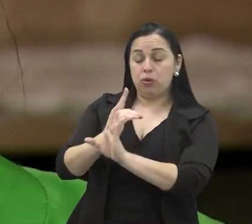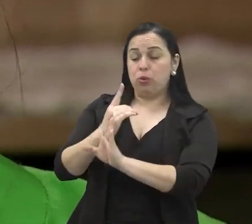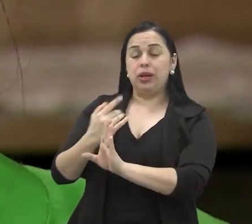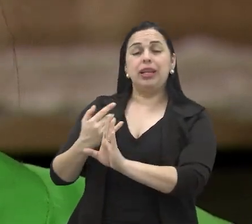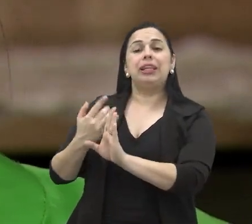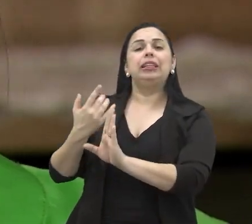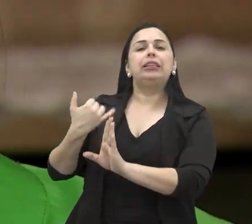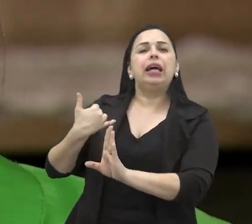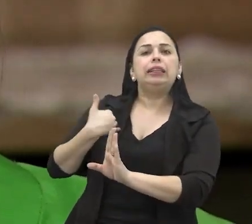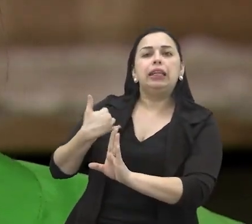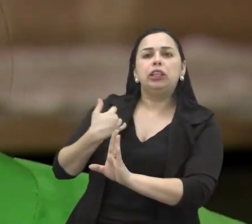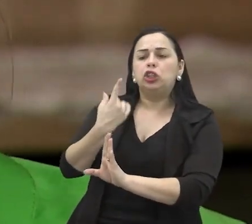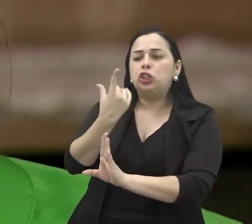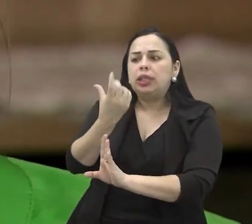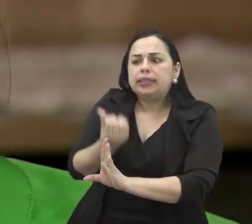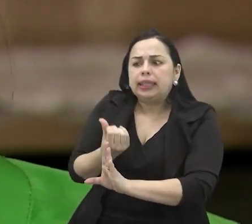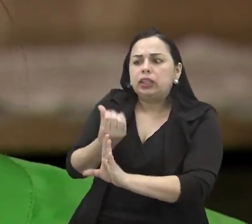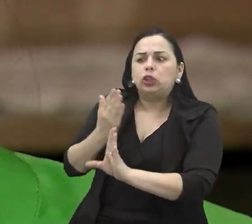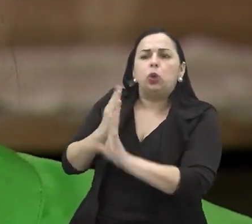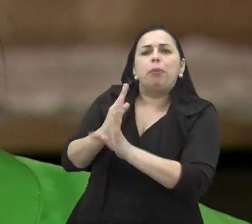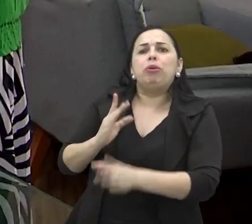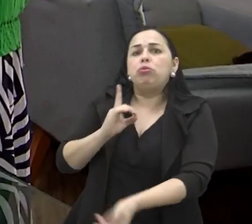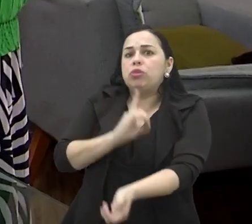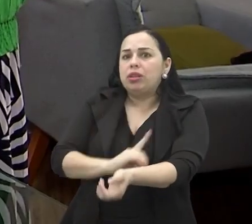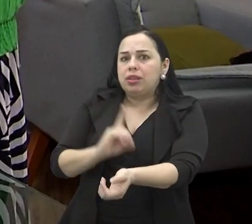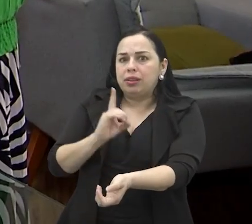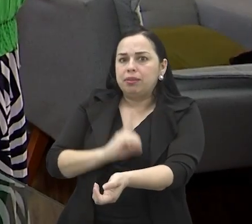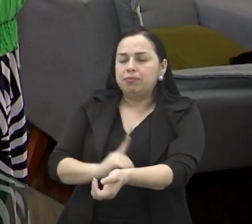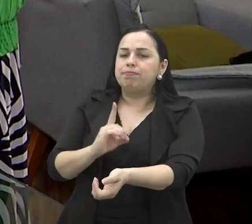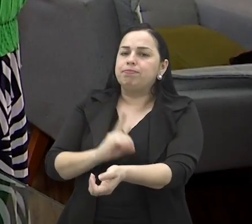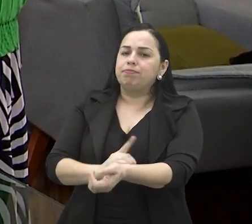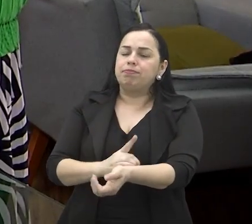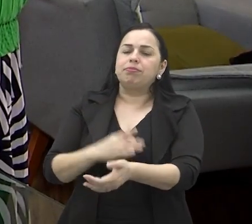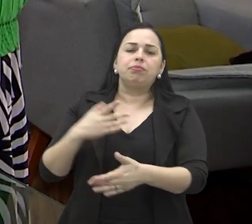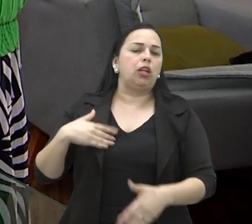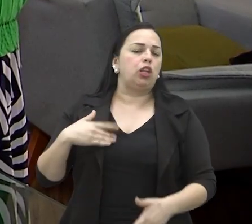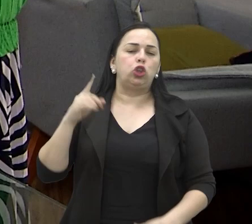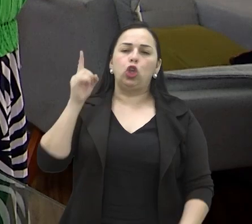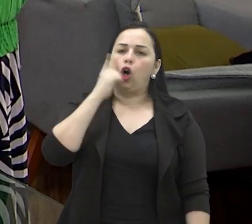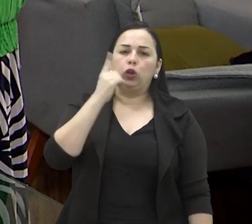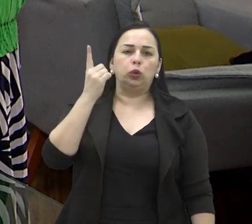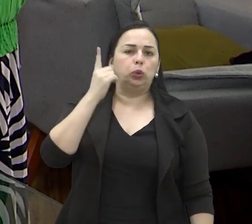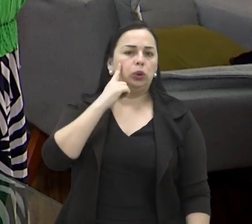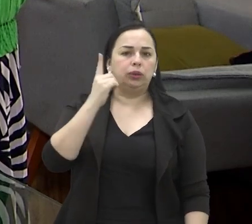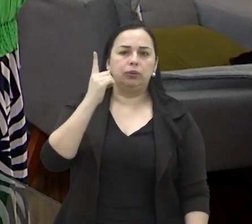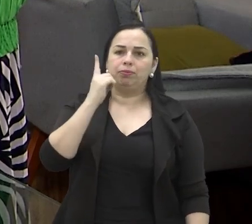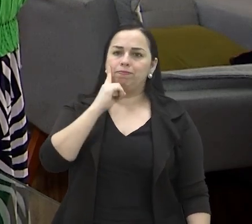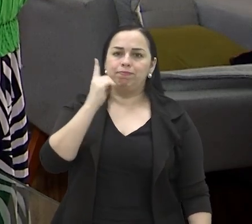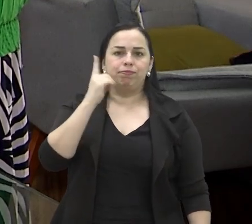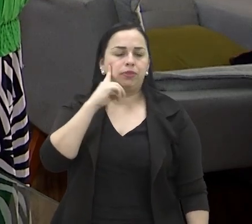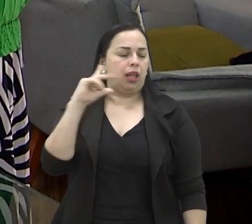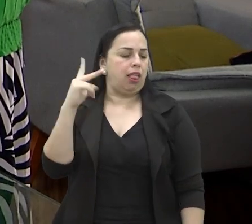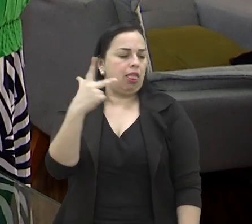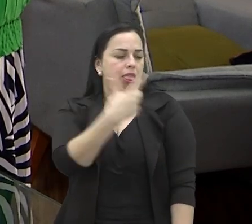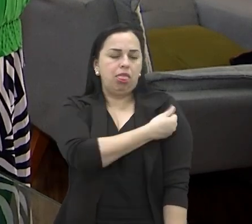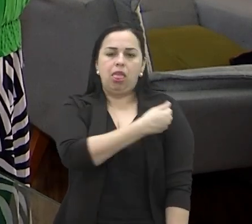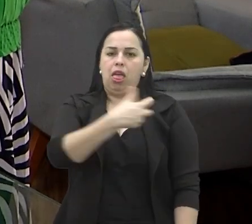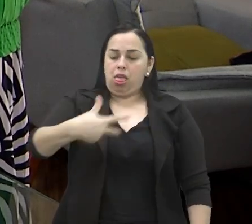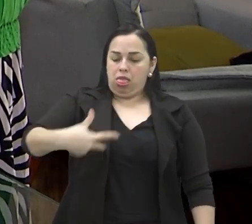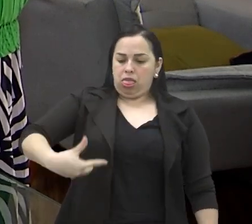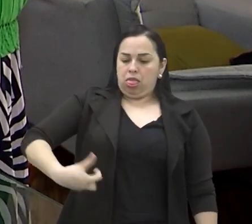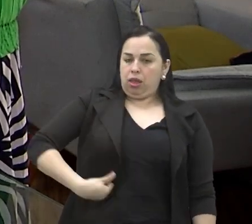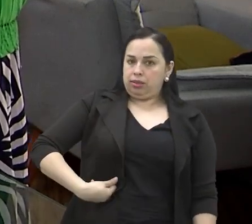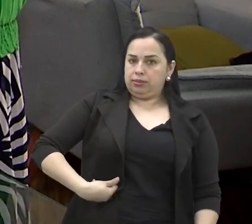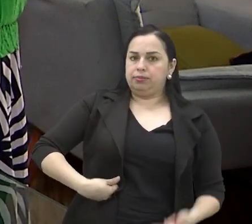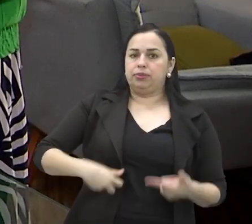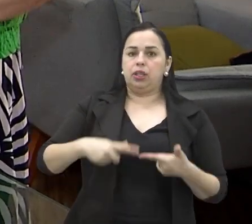quando descobriu que tinha diabetes tipo 1, a rotina da Lúcia é assim: aplicação de insulina,